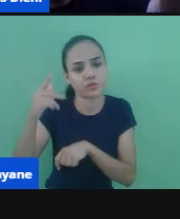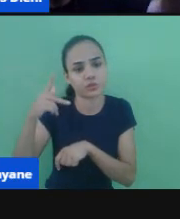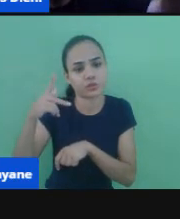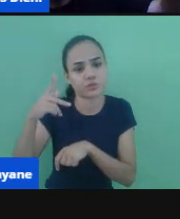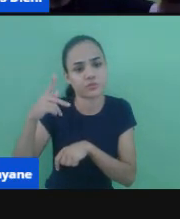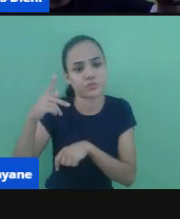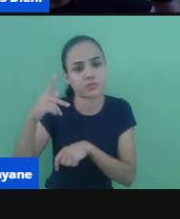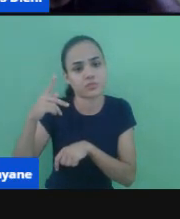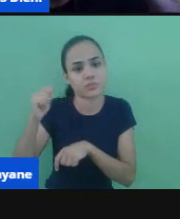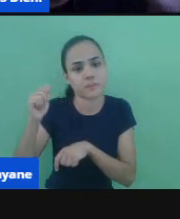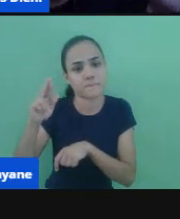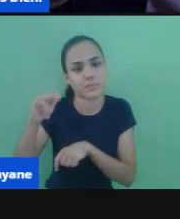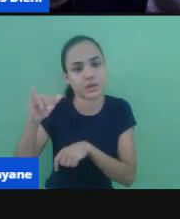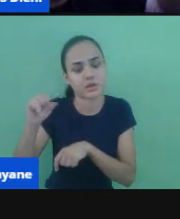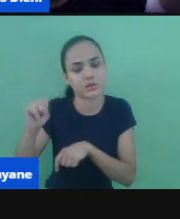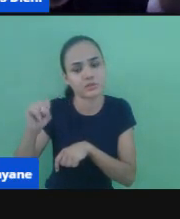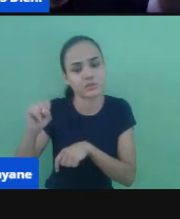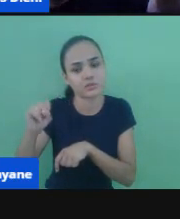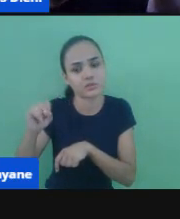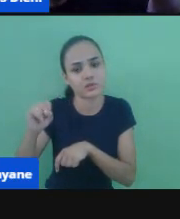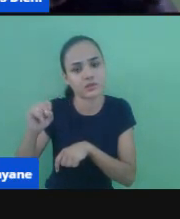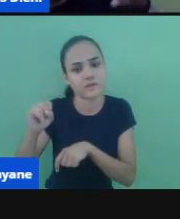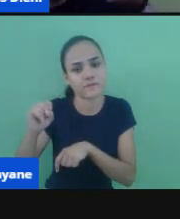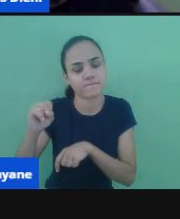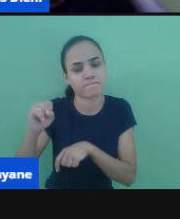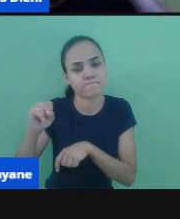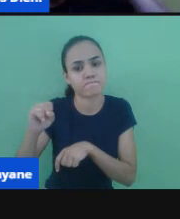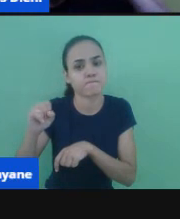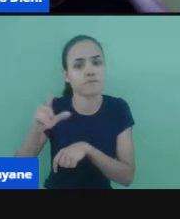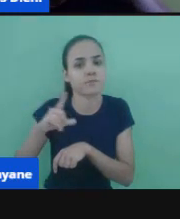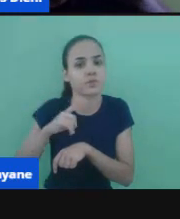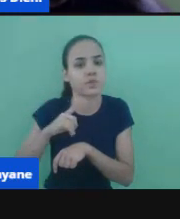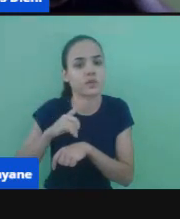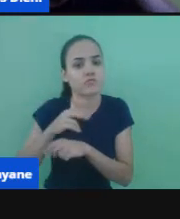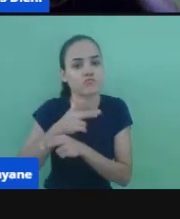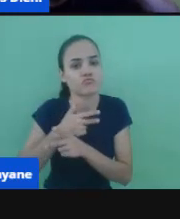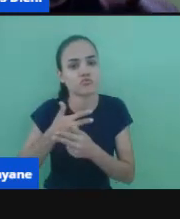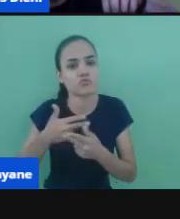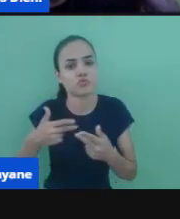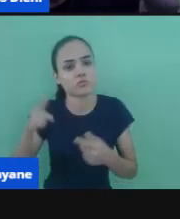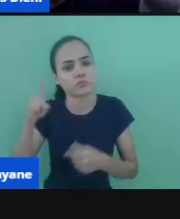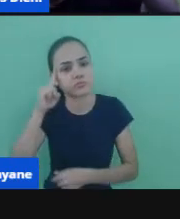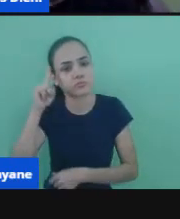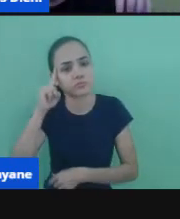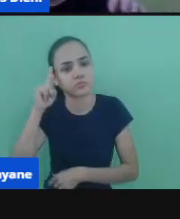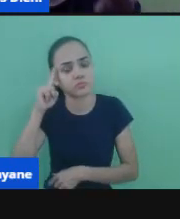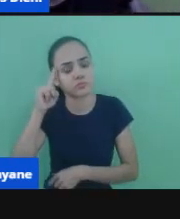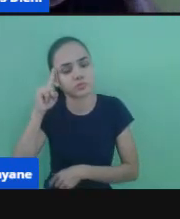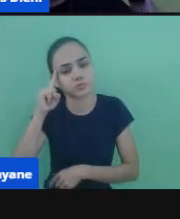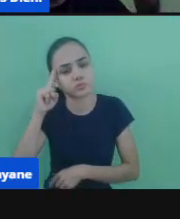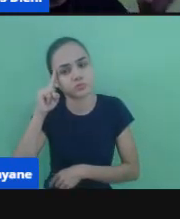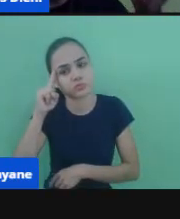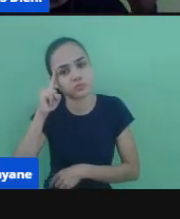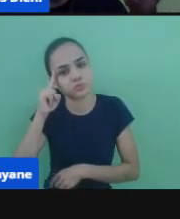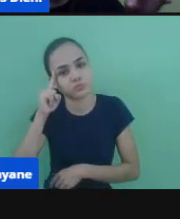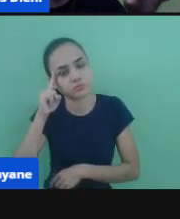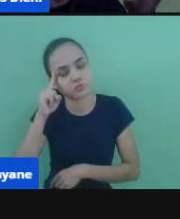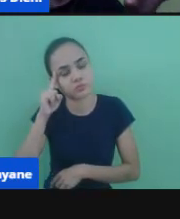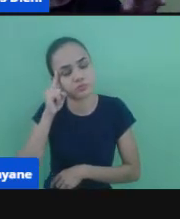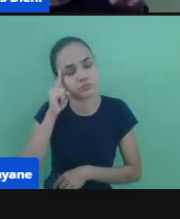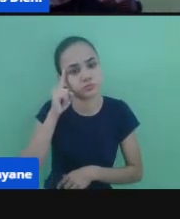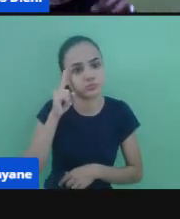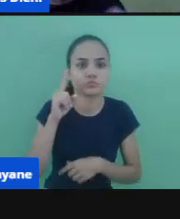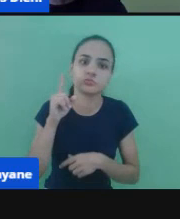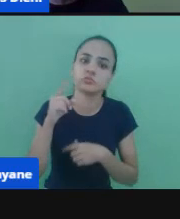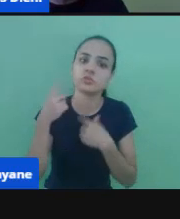do cotidiano. Então, se filmava a 24 quadros por segundo, ou seja, 24 fotos por